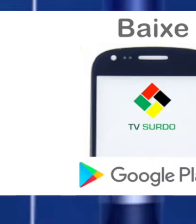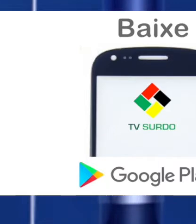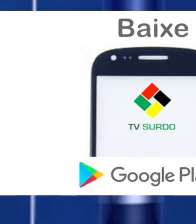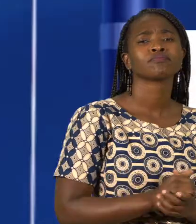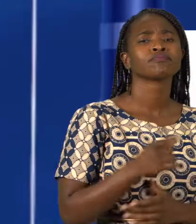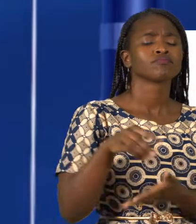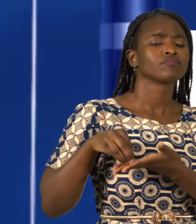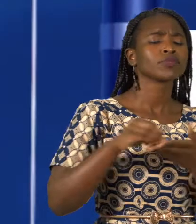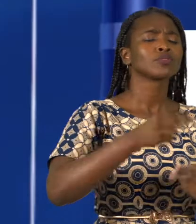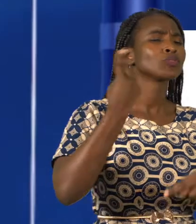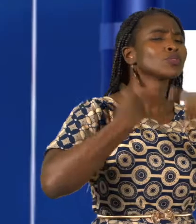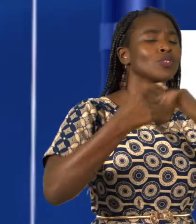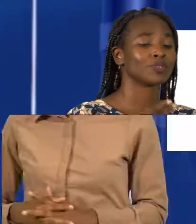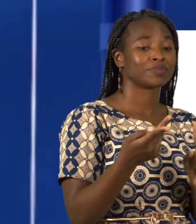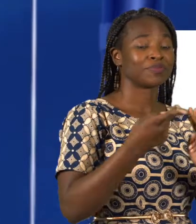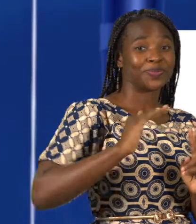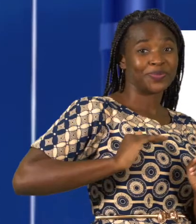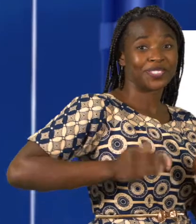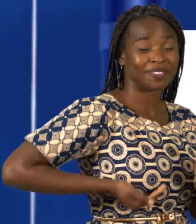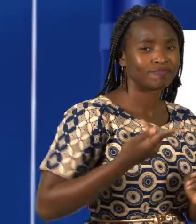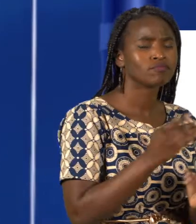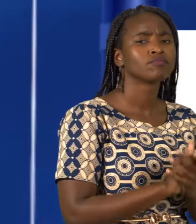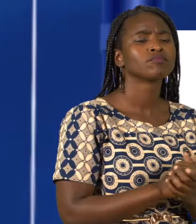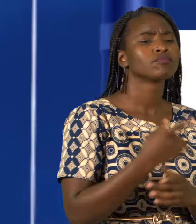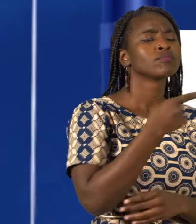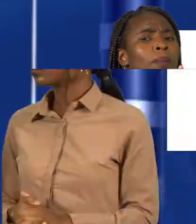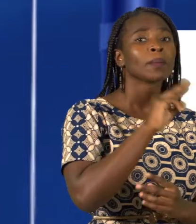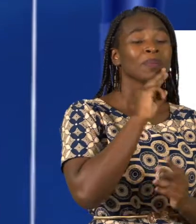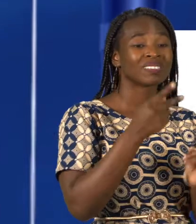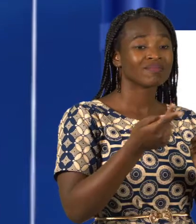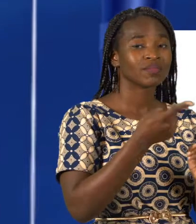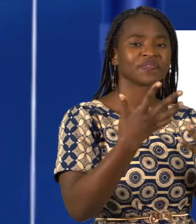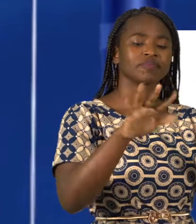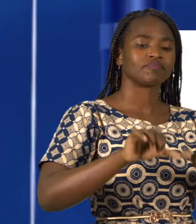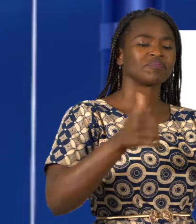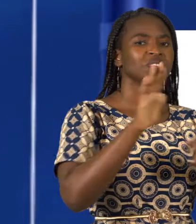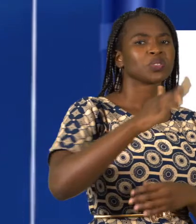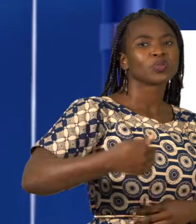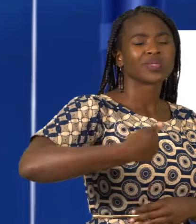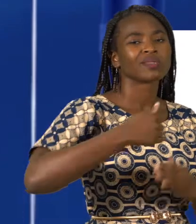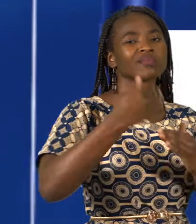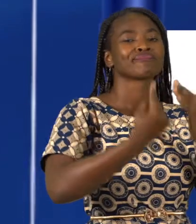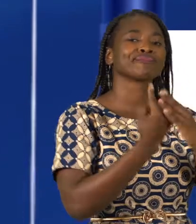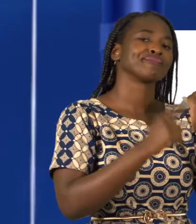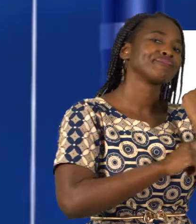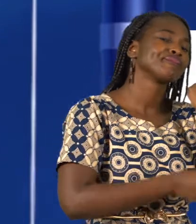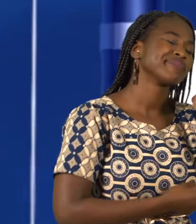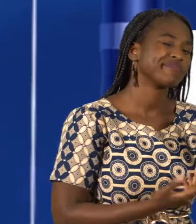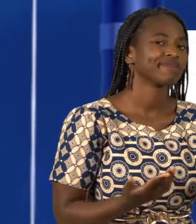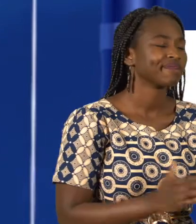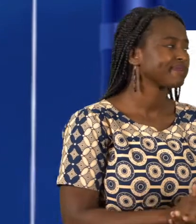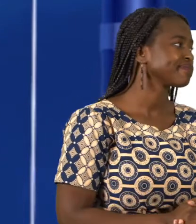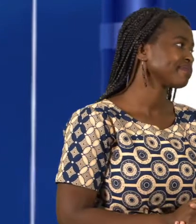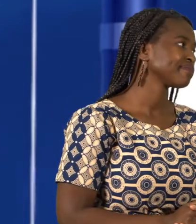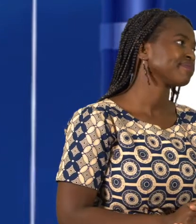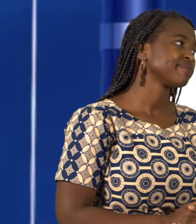se torne um pesadelo. A seguir, trazemos histórias de duas mulheres, mães abandonadas pelos seus maridos, depois que